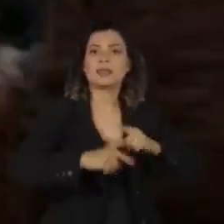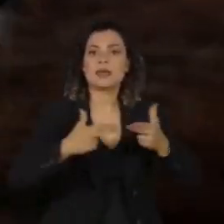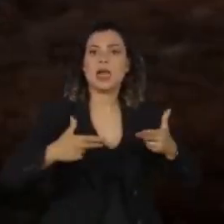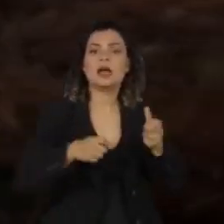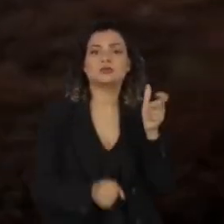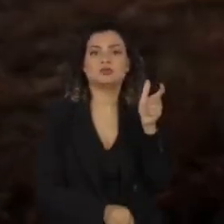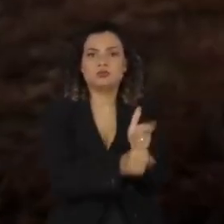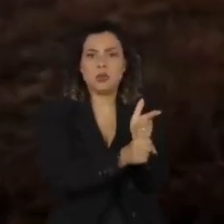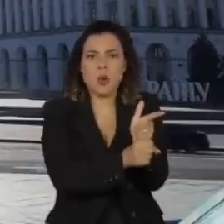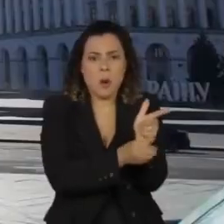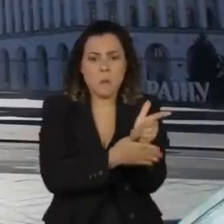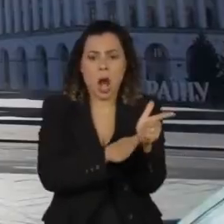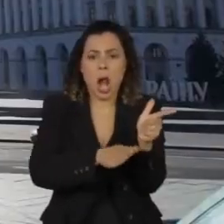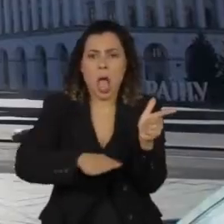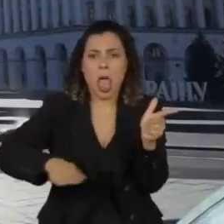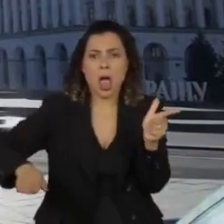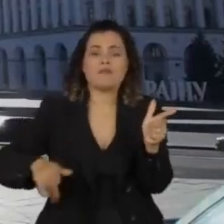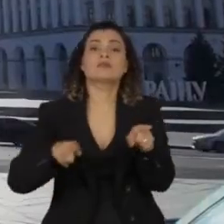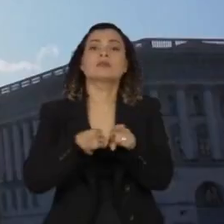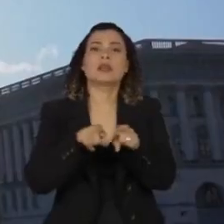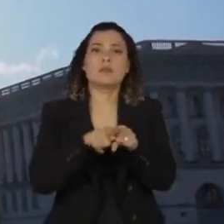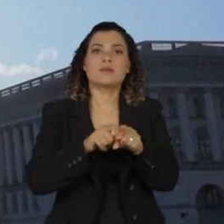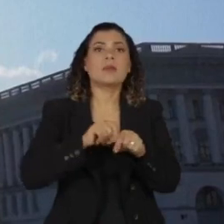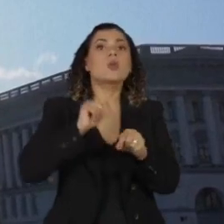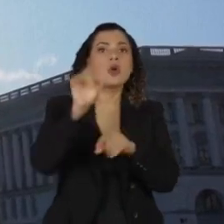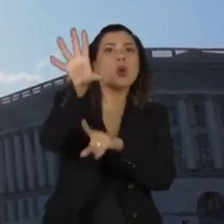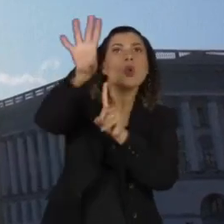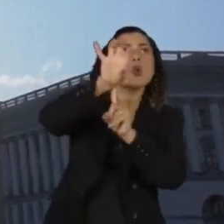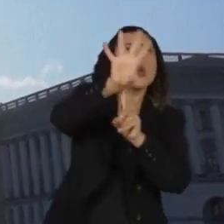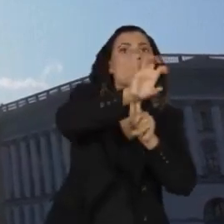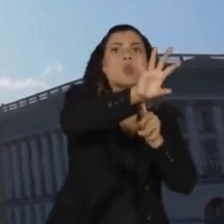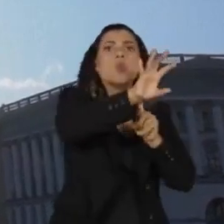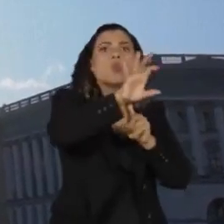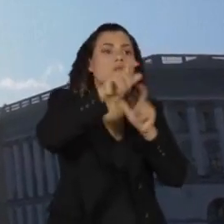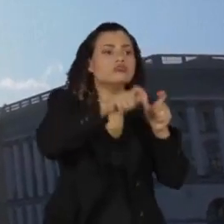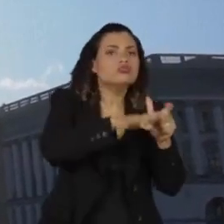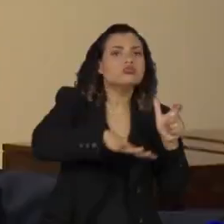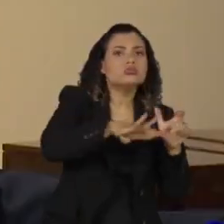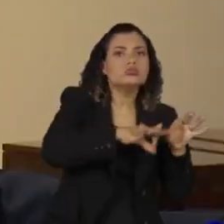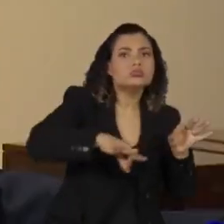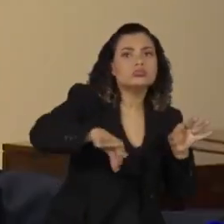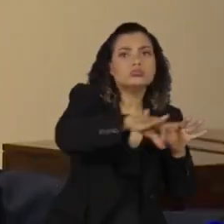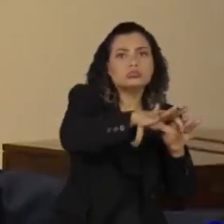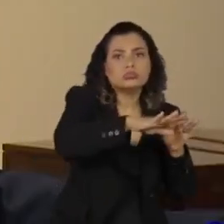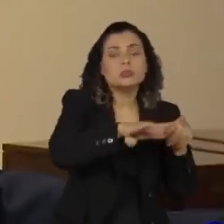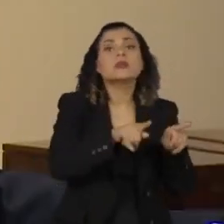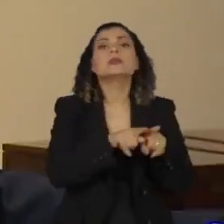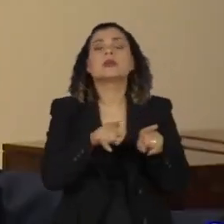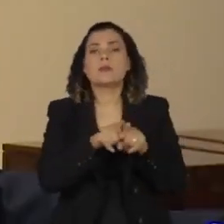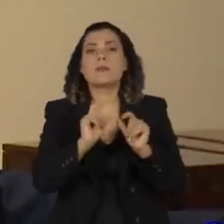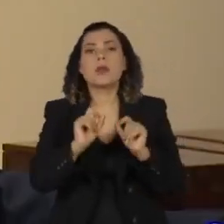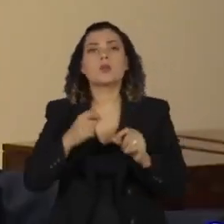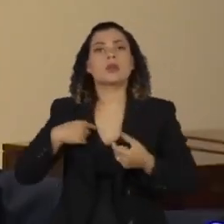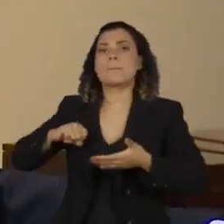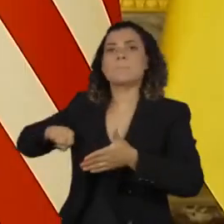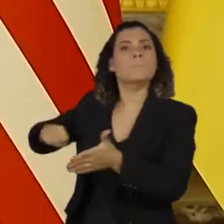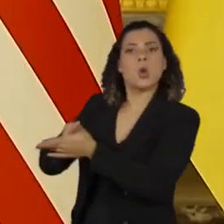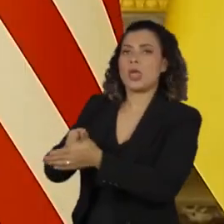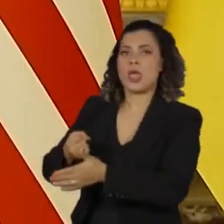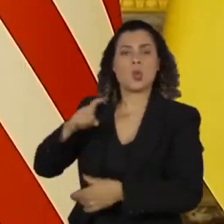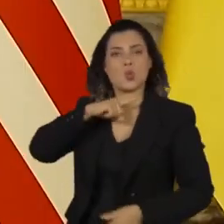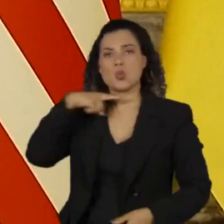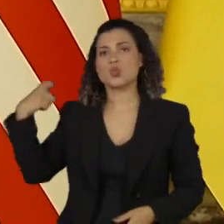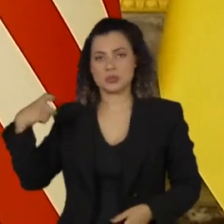munição de artilharia radares de vigilância aérea para que F além de mais sanções contra a Rússia